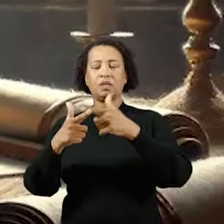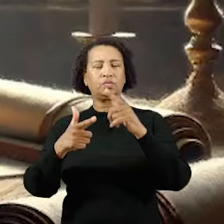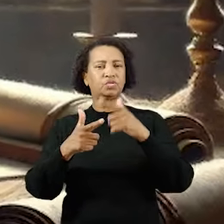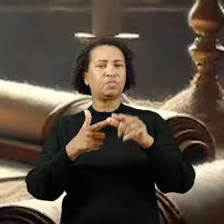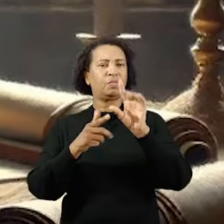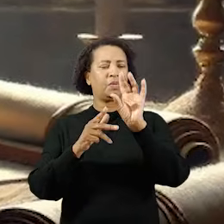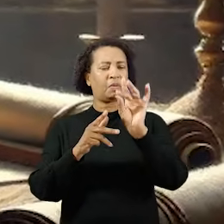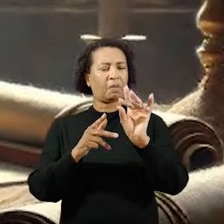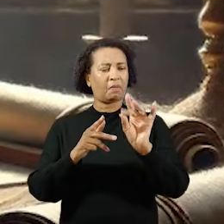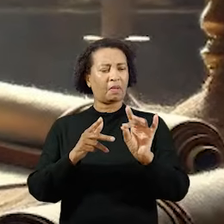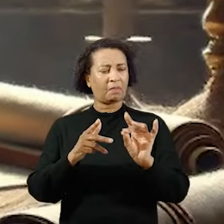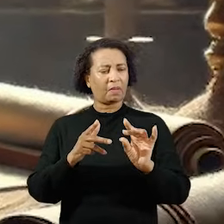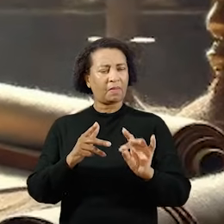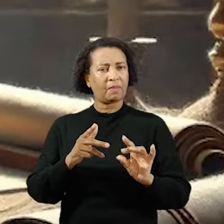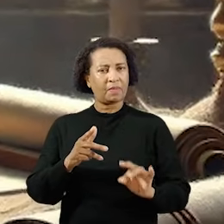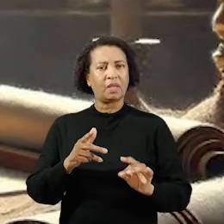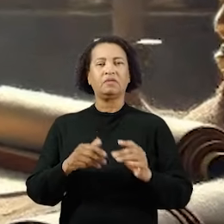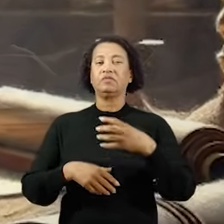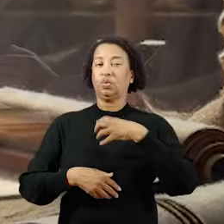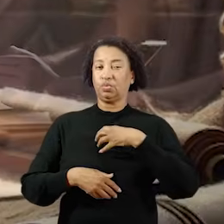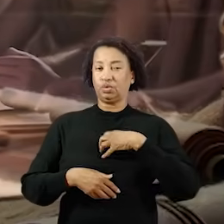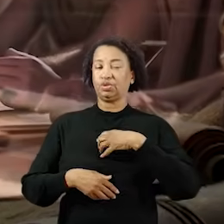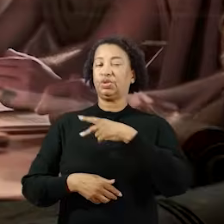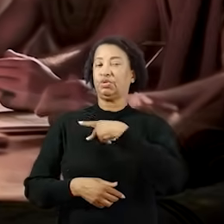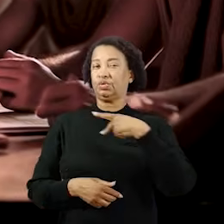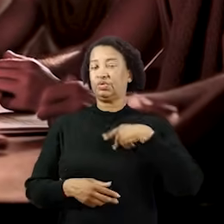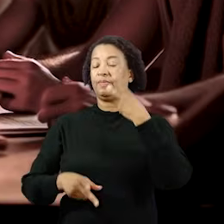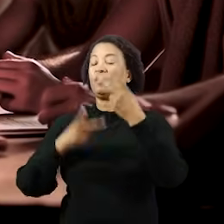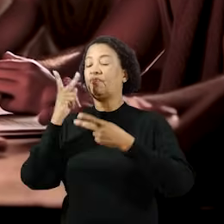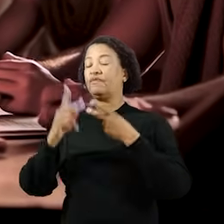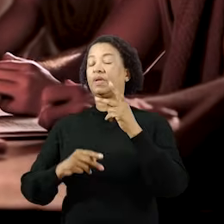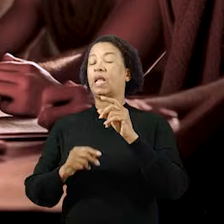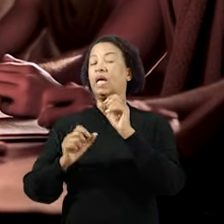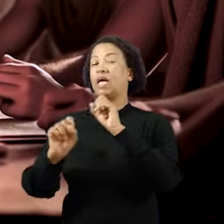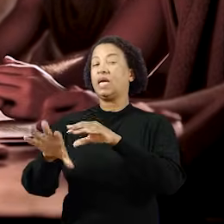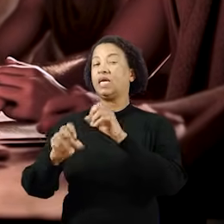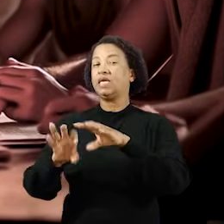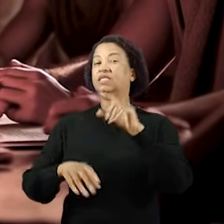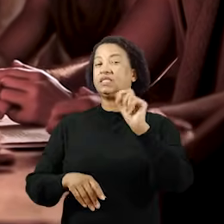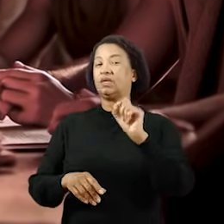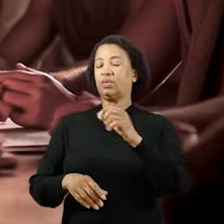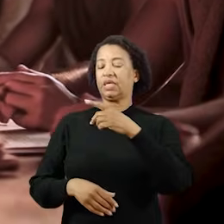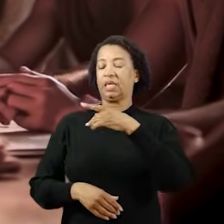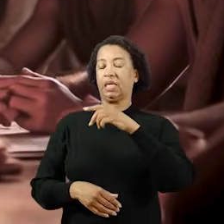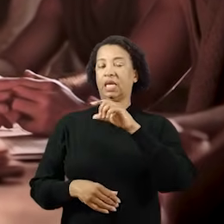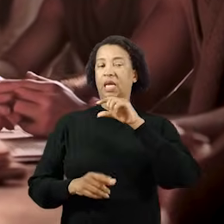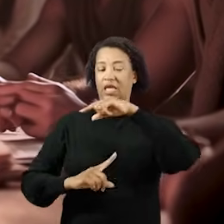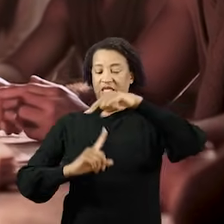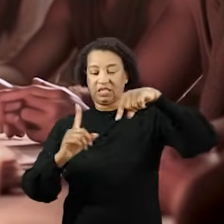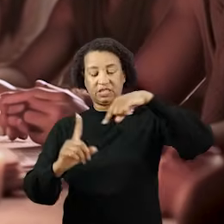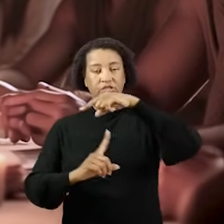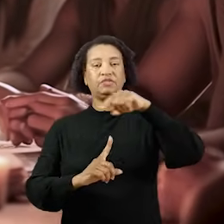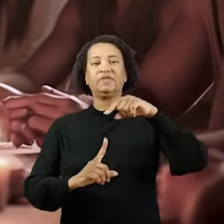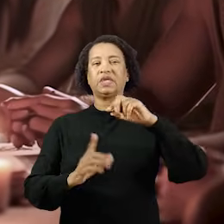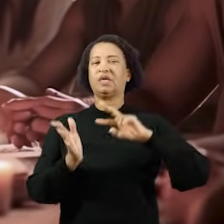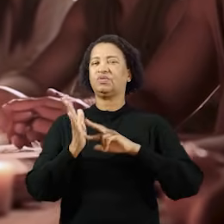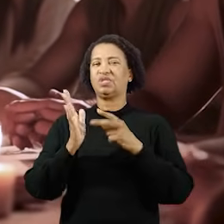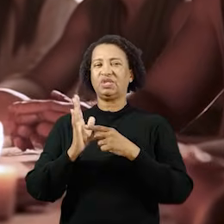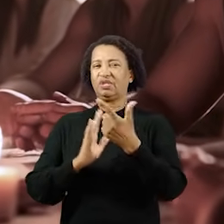tinham. Foi uma maneira de Paulo nos ensinar que santificado não significa sem pecado ou sem